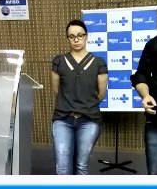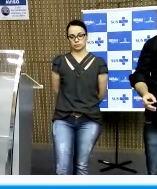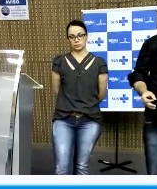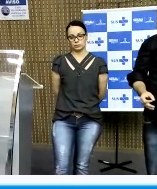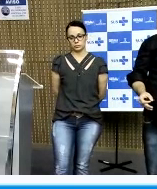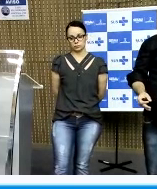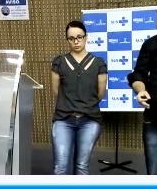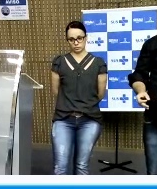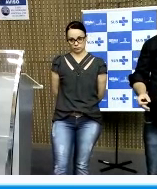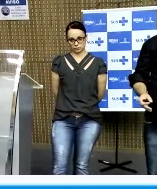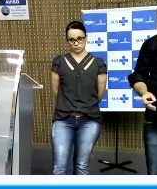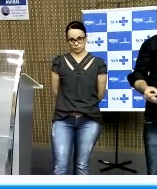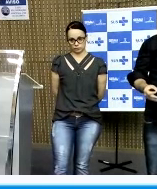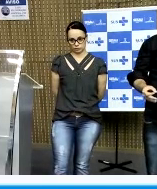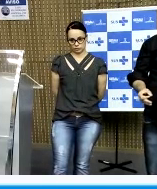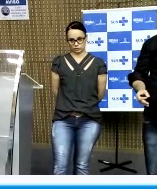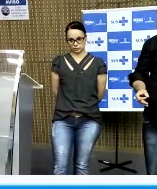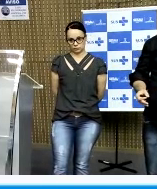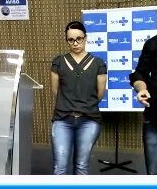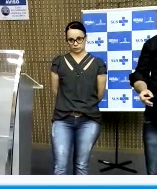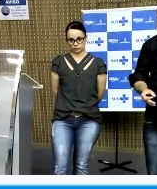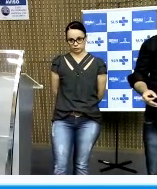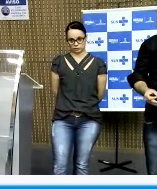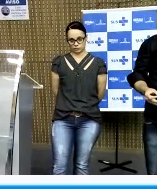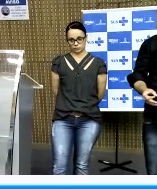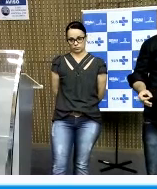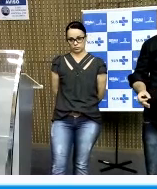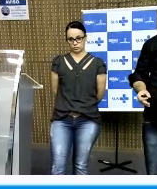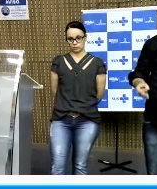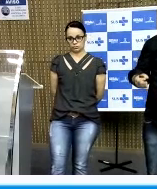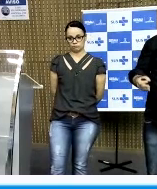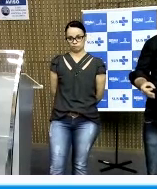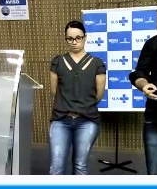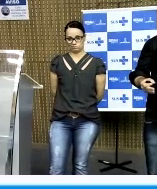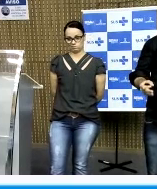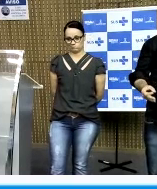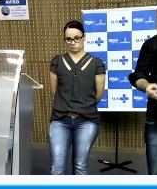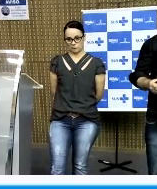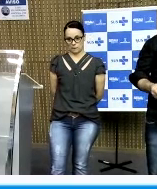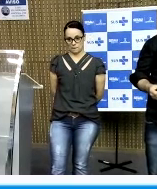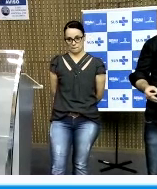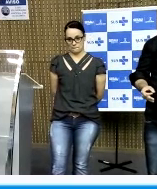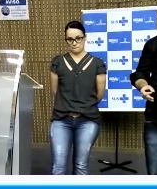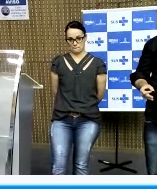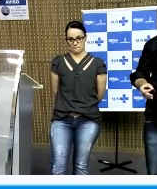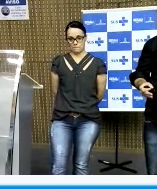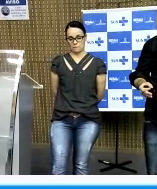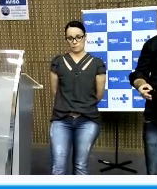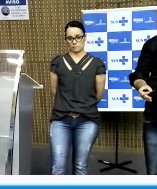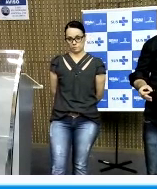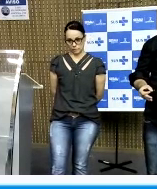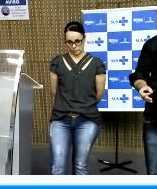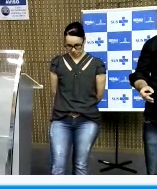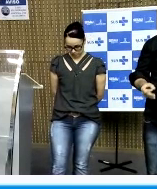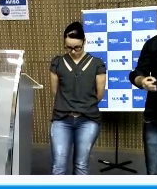pessoas. Consulta de enfermagem, 0,17% em 2020 e 0% no primeiro semestre de 2020